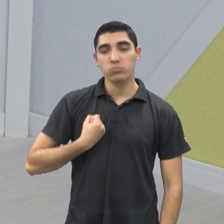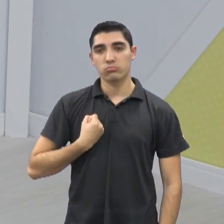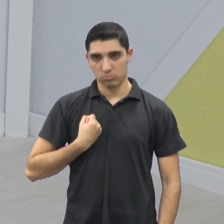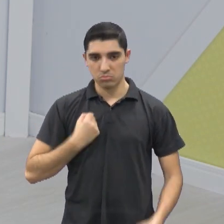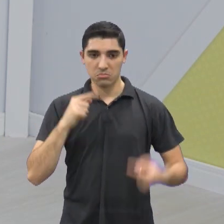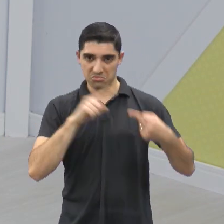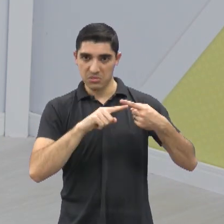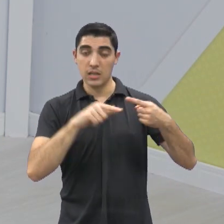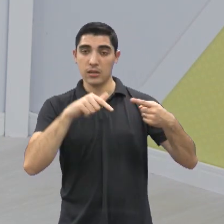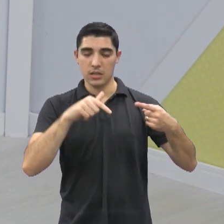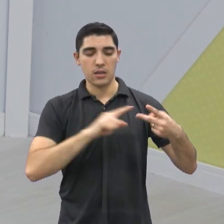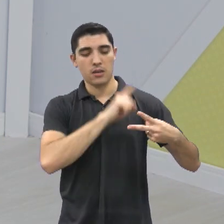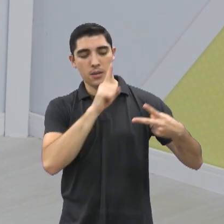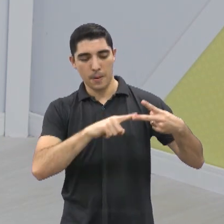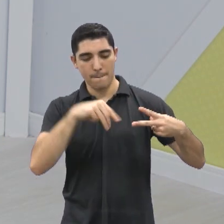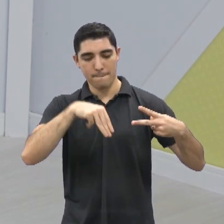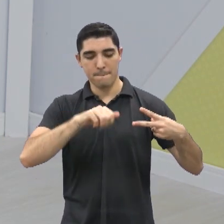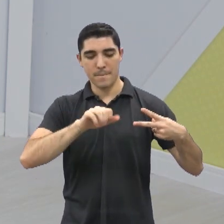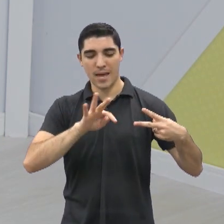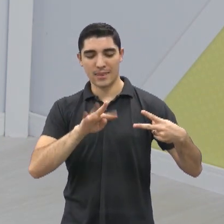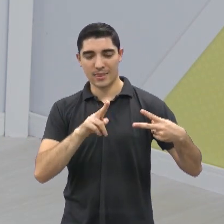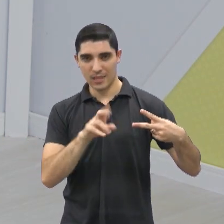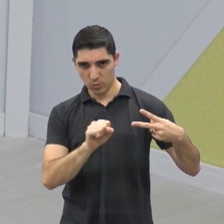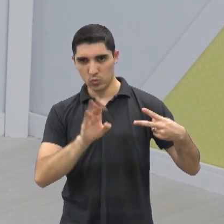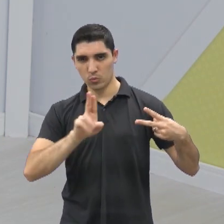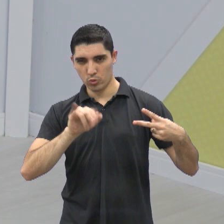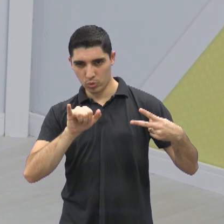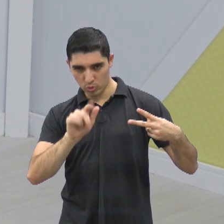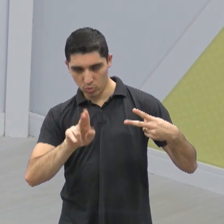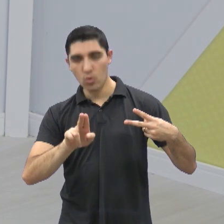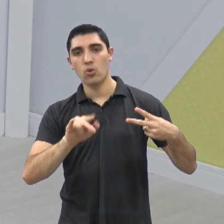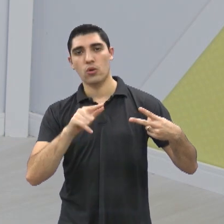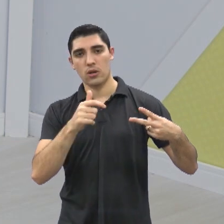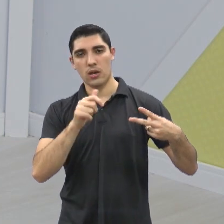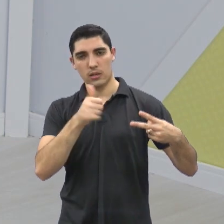jogo, seguido pelo Matheus Buiu com 17 pontos, 5 rebotes e uma